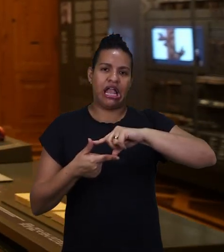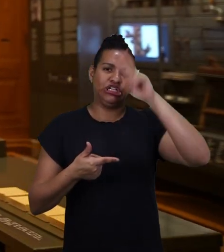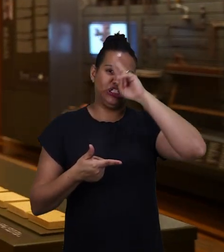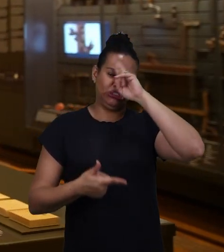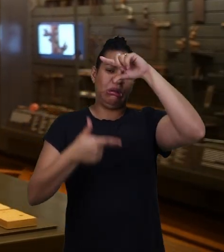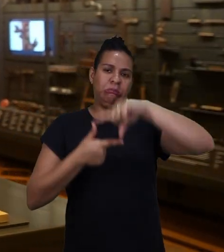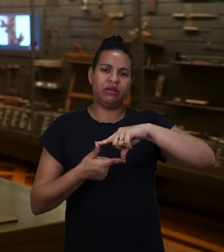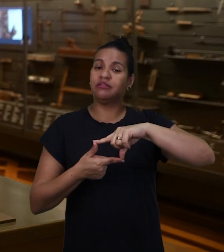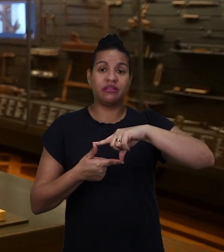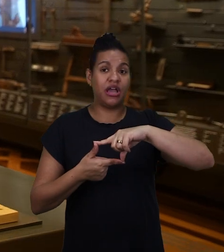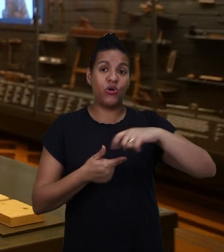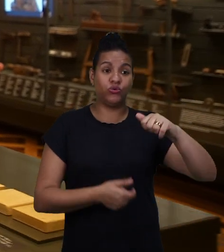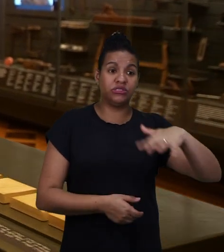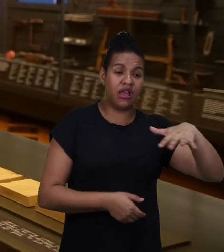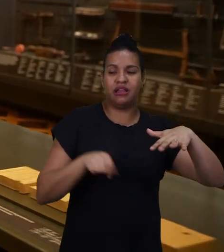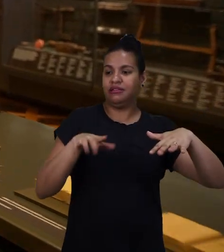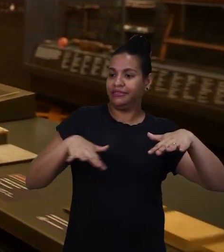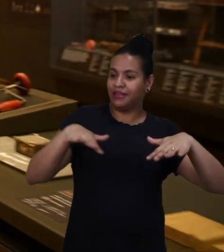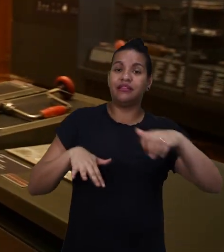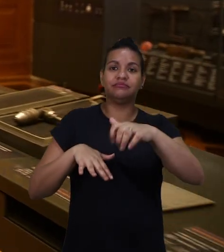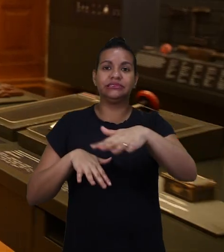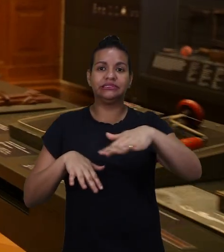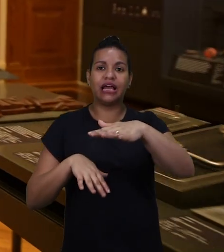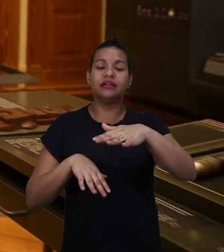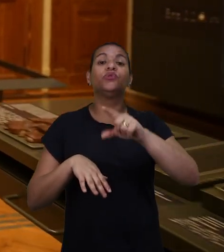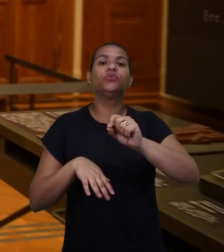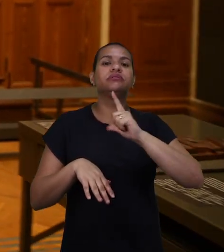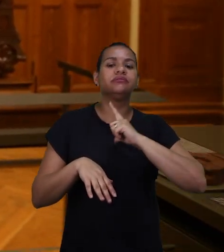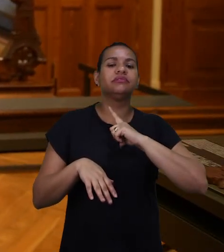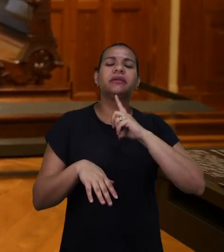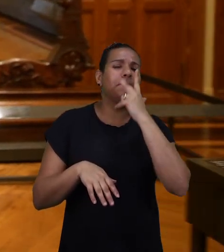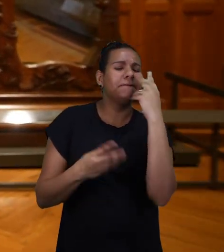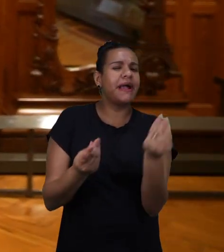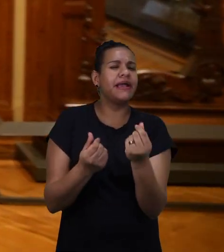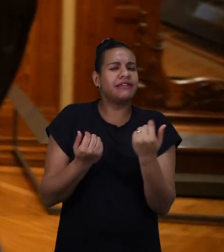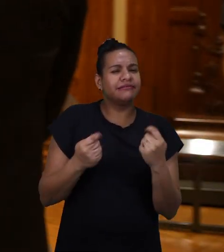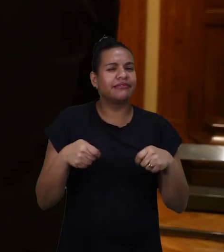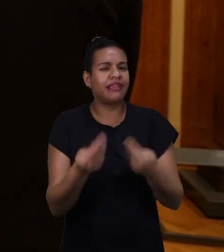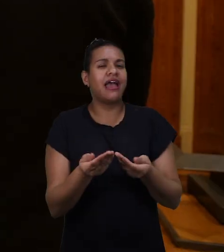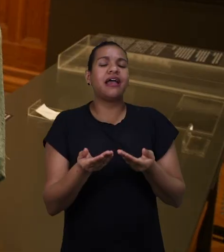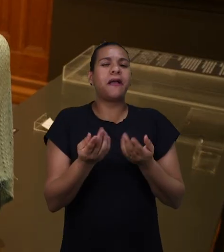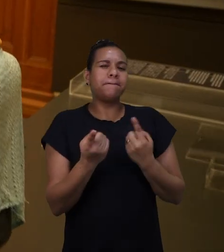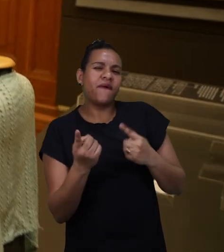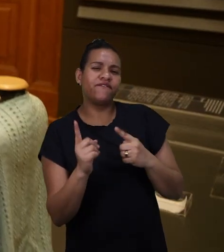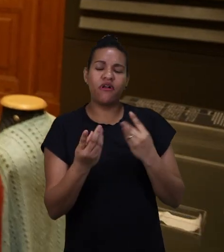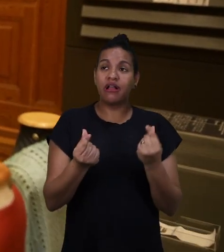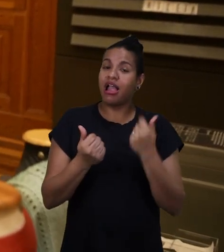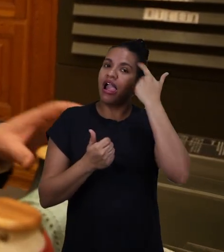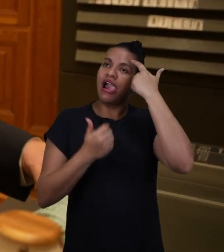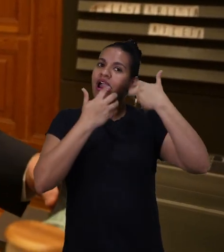históricas fechadas. As nossas salas são muito pontuadas por perguntas, ou seja, nós não estamos aqui